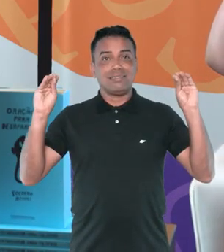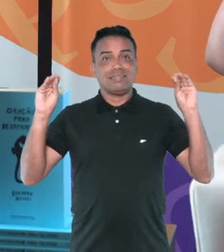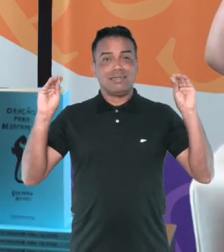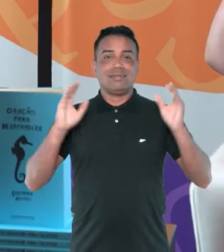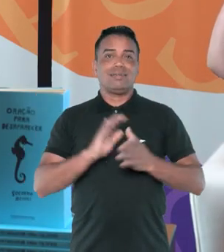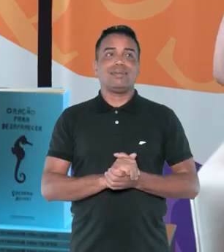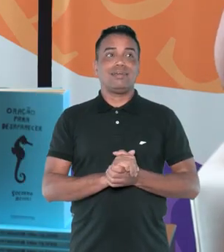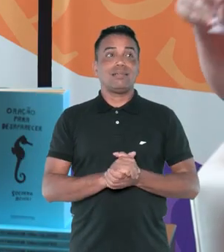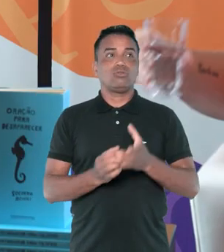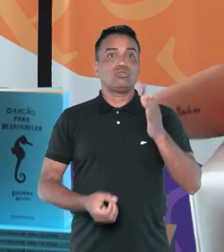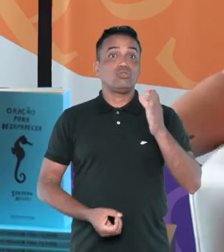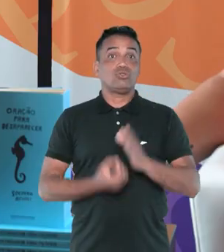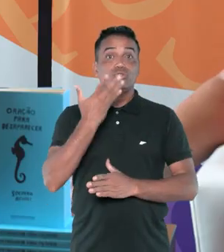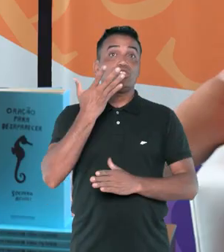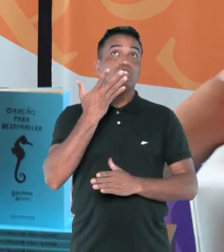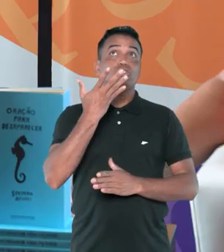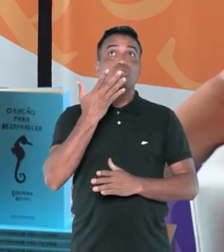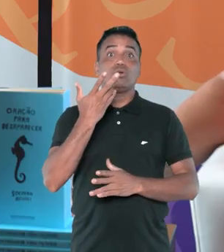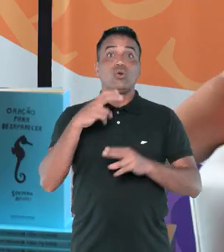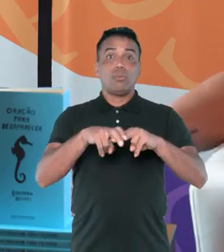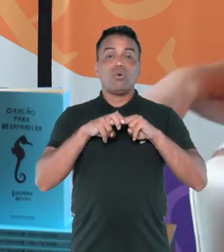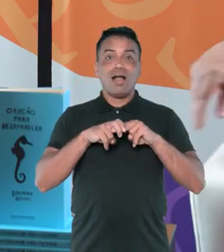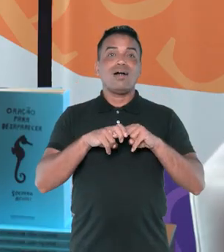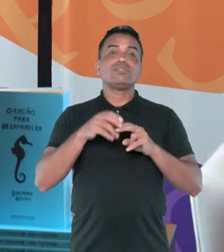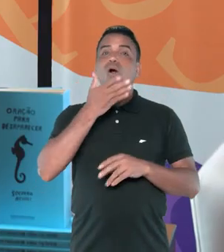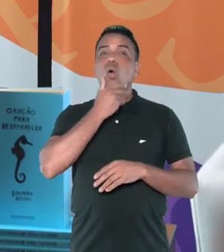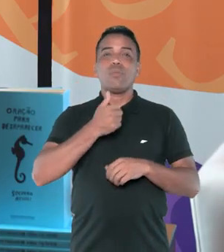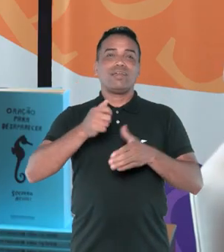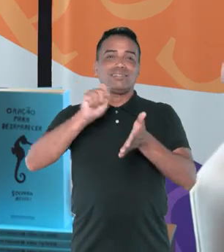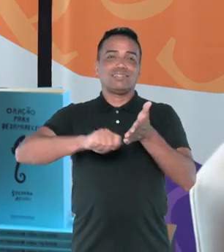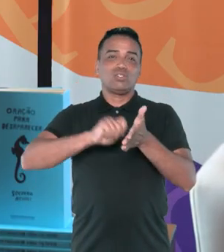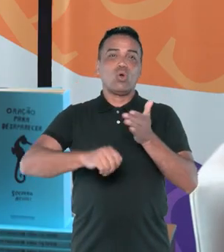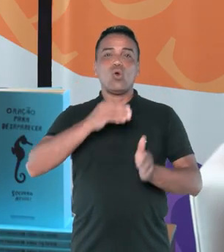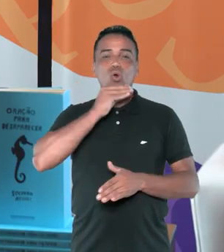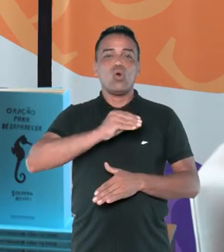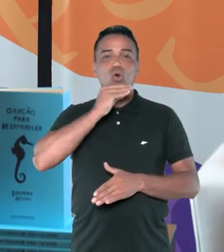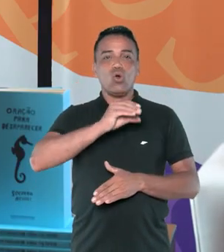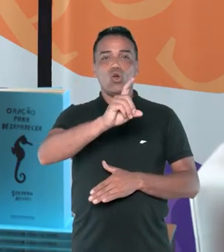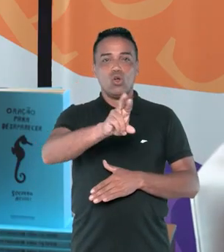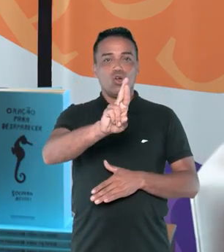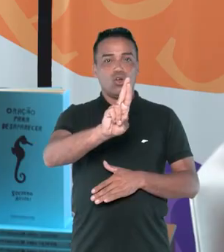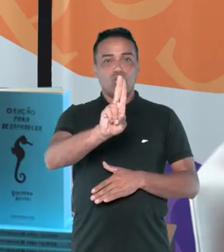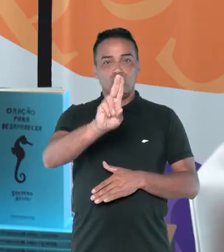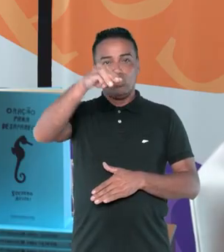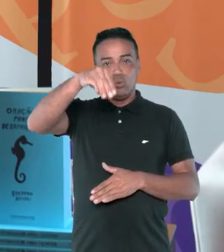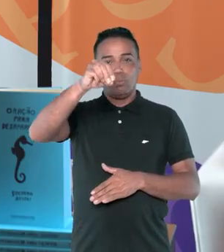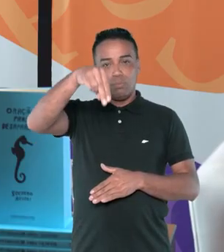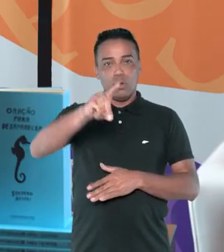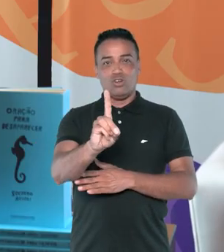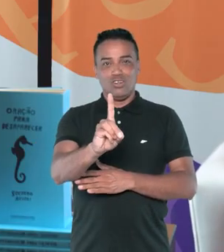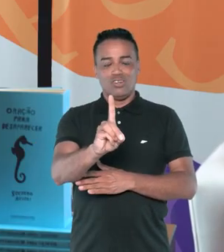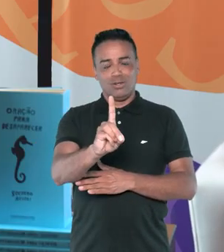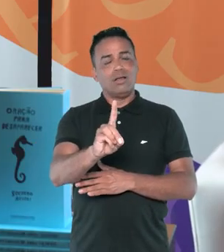ele surgiu por causa de Carlos Drummond de Andrade. Tá certo? Certo.